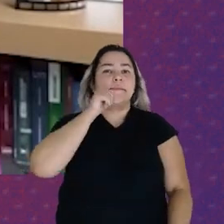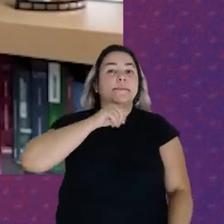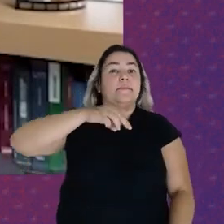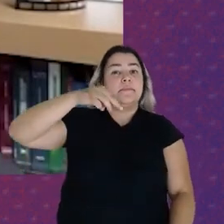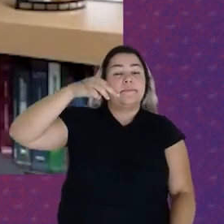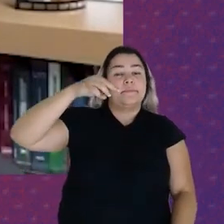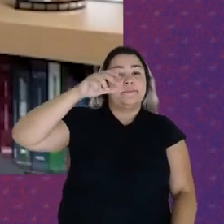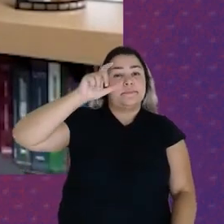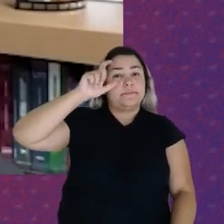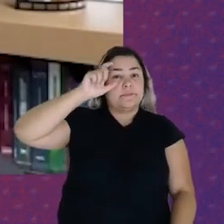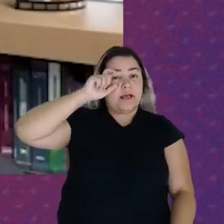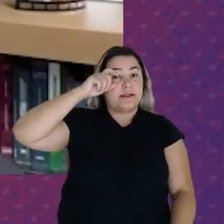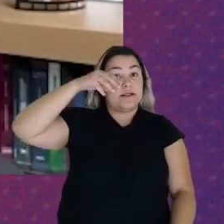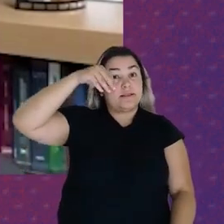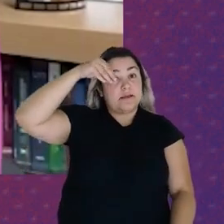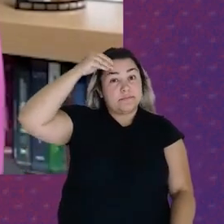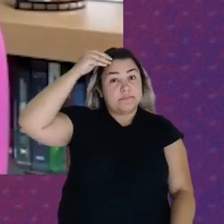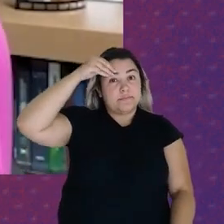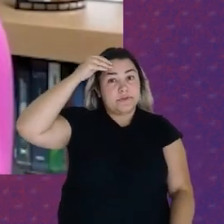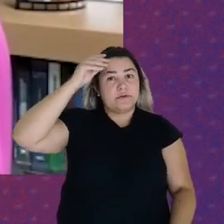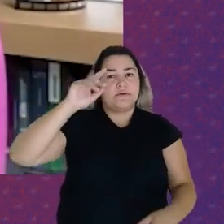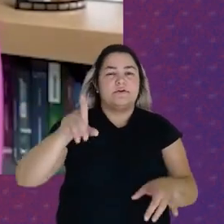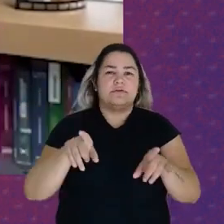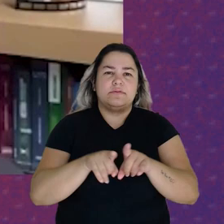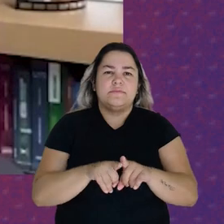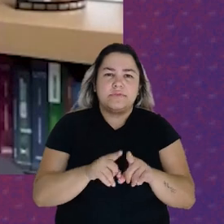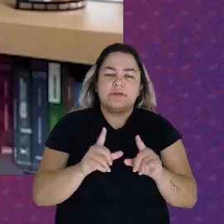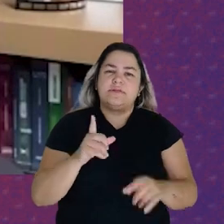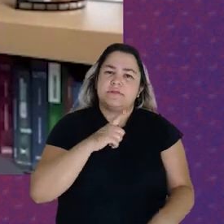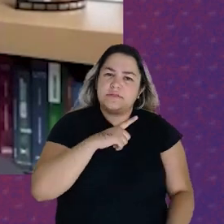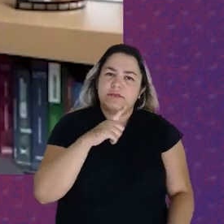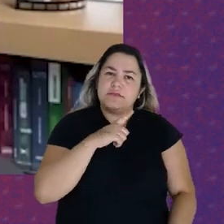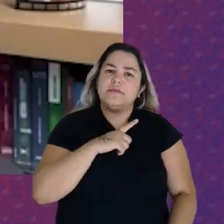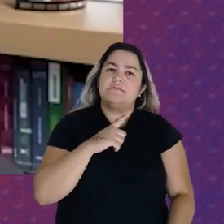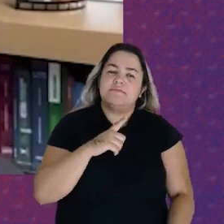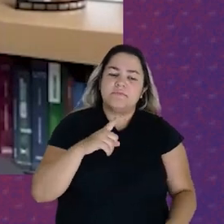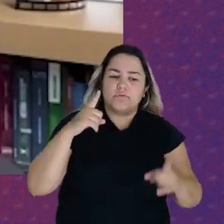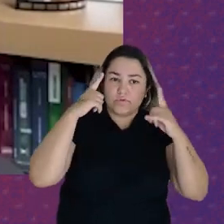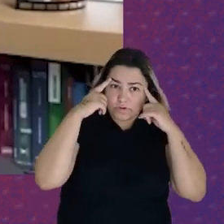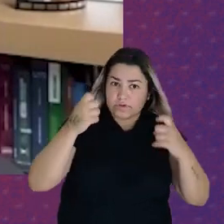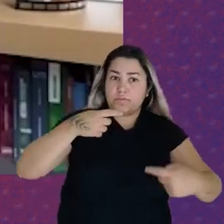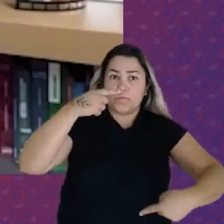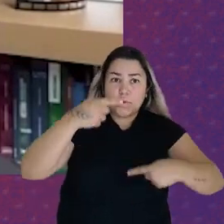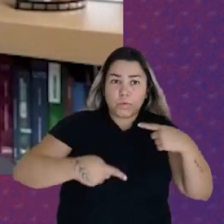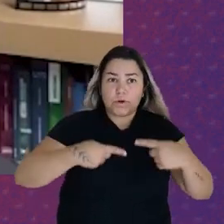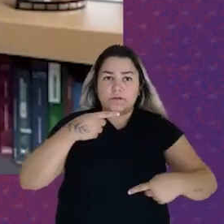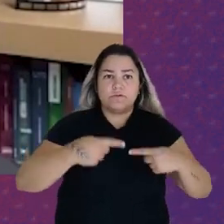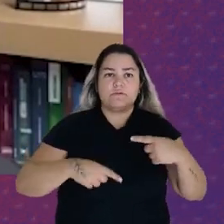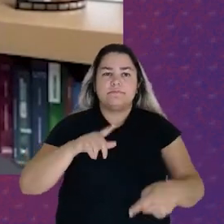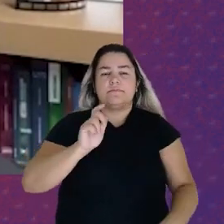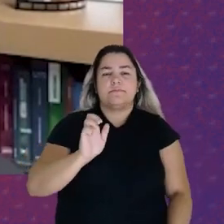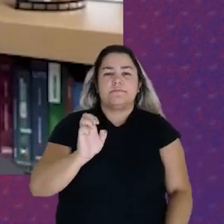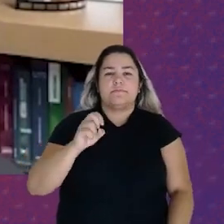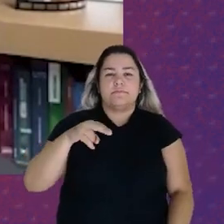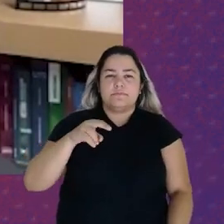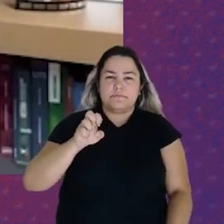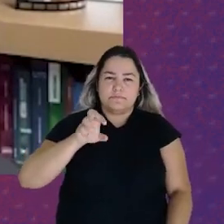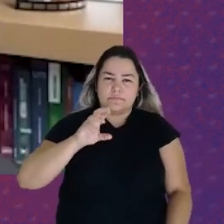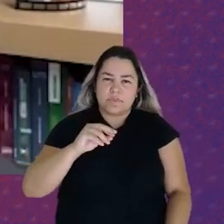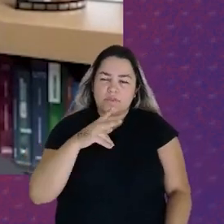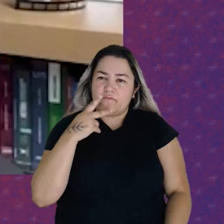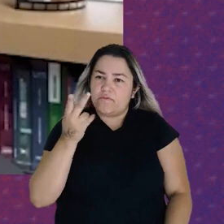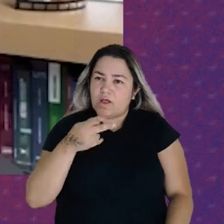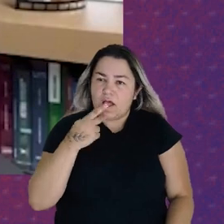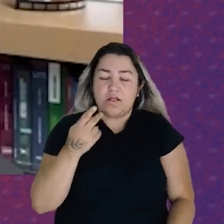referência, a gente se pergunta, existe violência política de gênero? Porque a gente está falando de